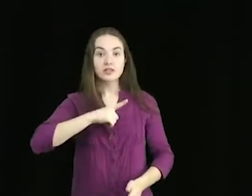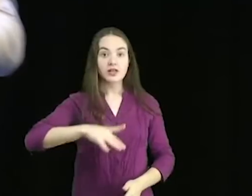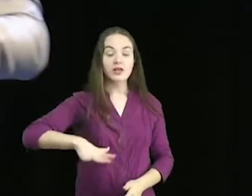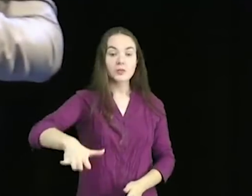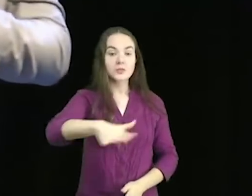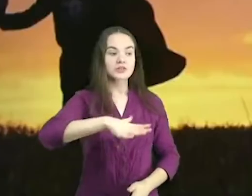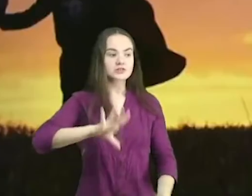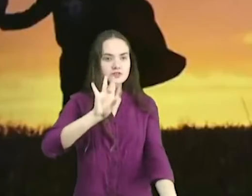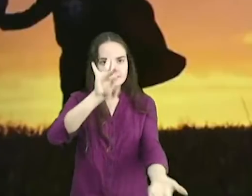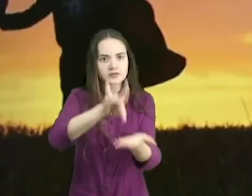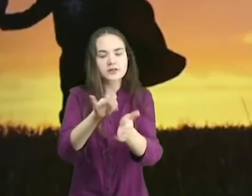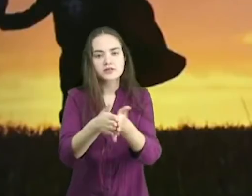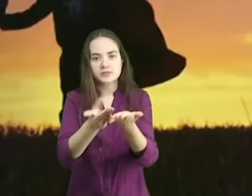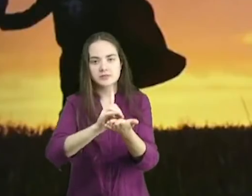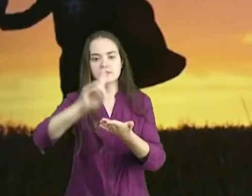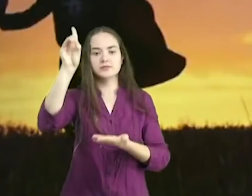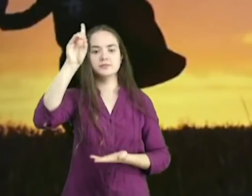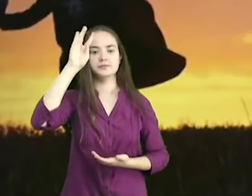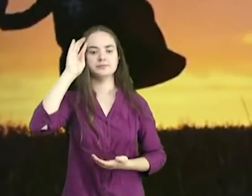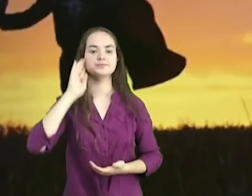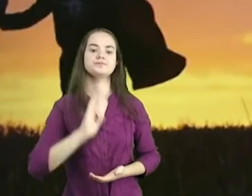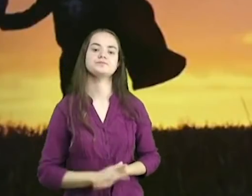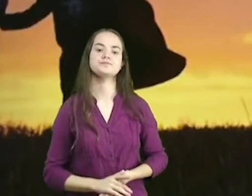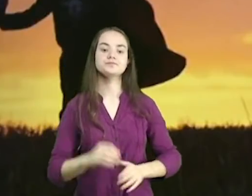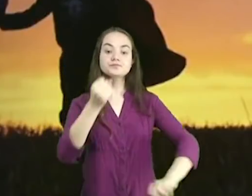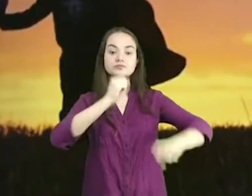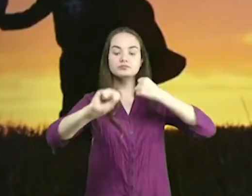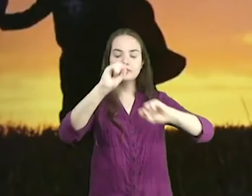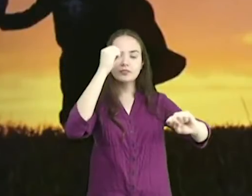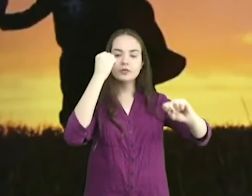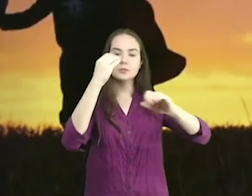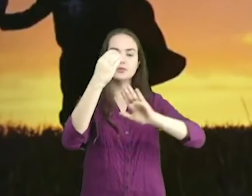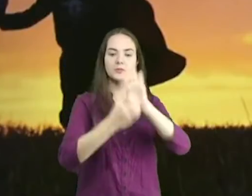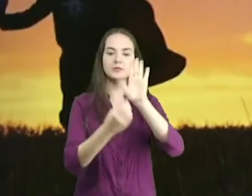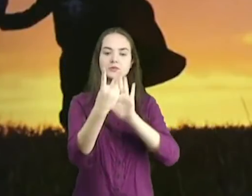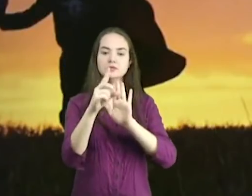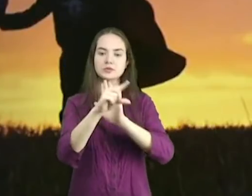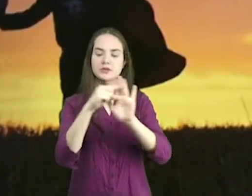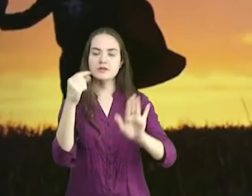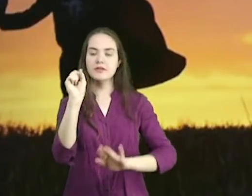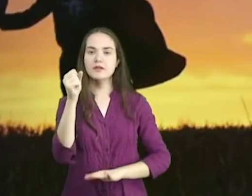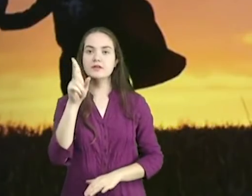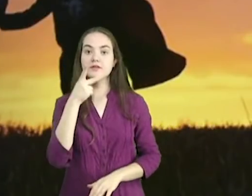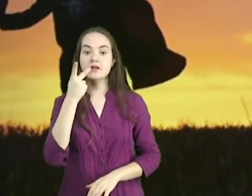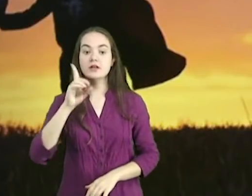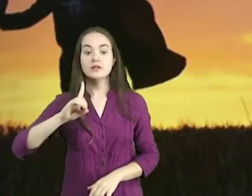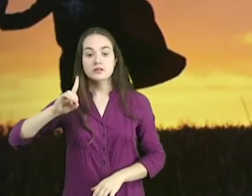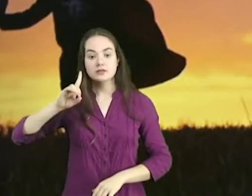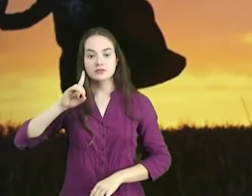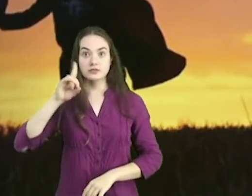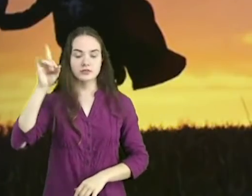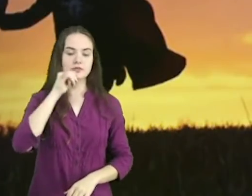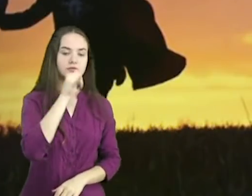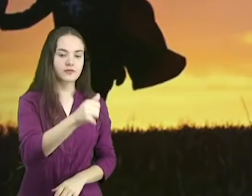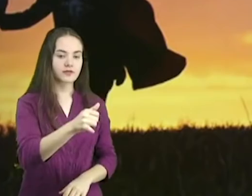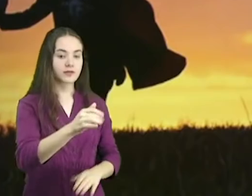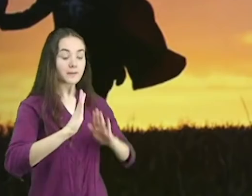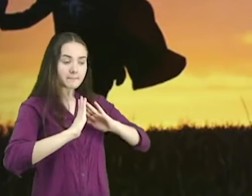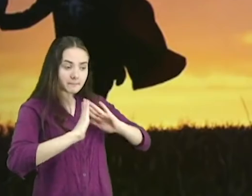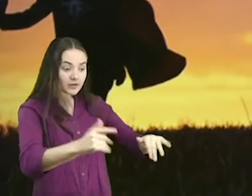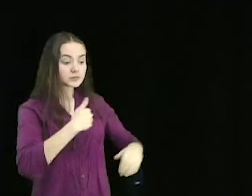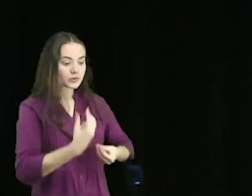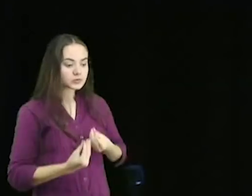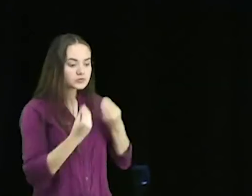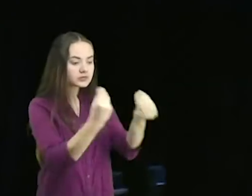Deus. Pede-me e te darei as nações como herança, e os confins da terra como tua propriedade.